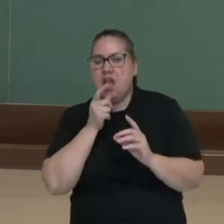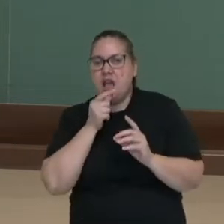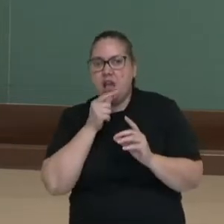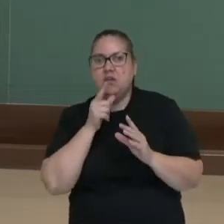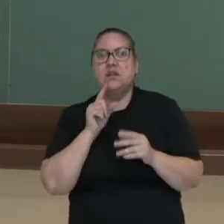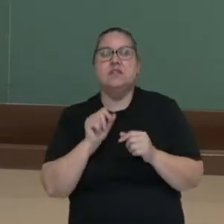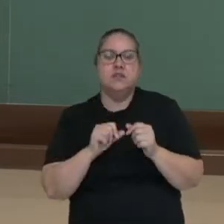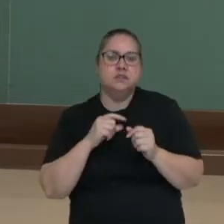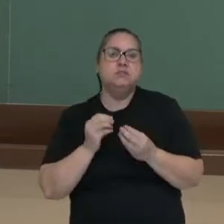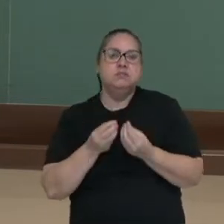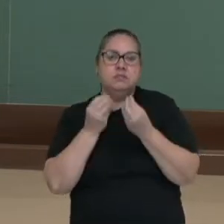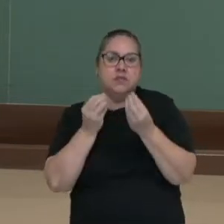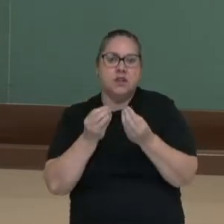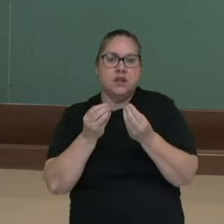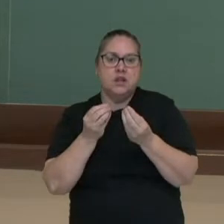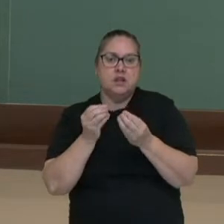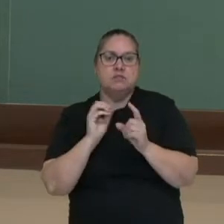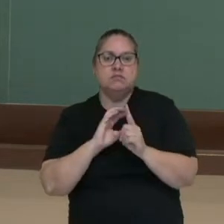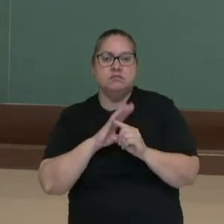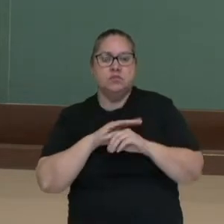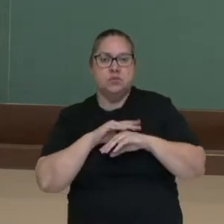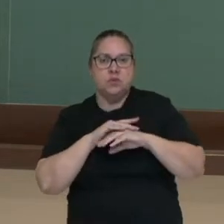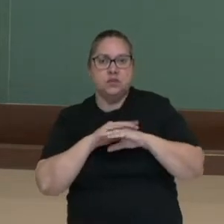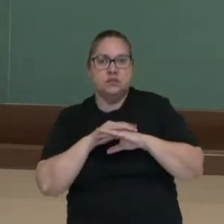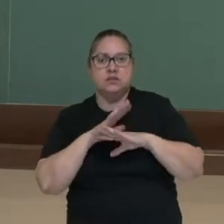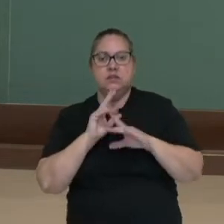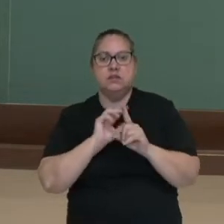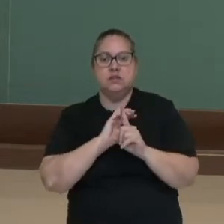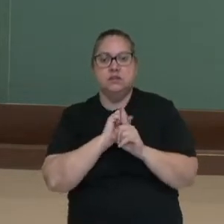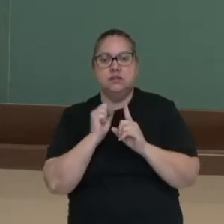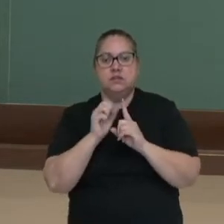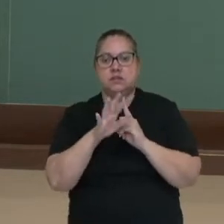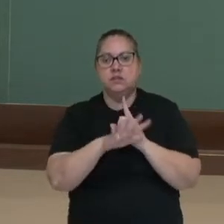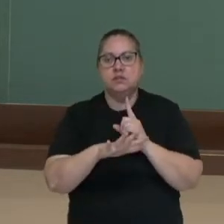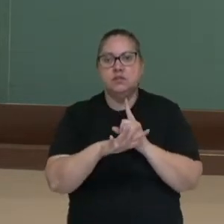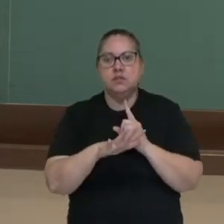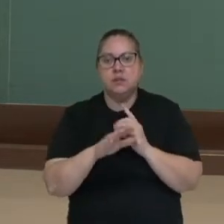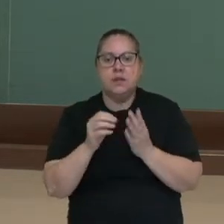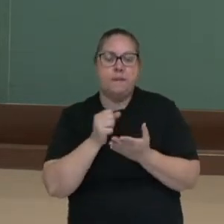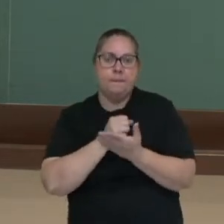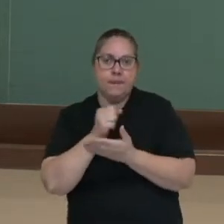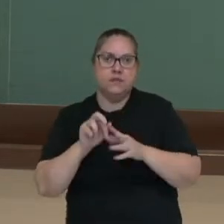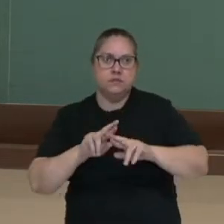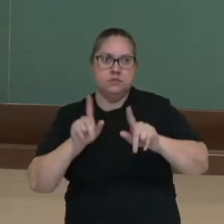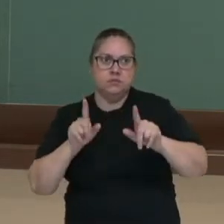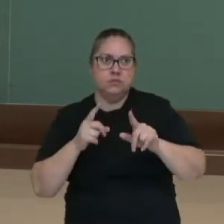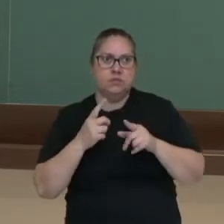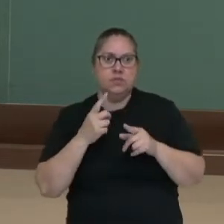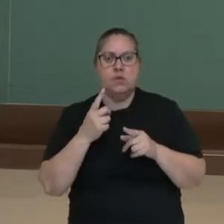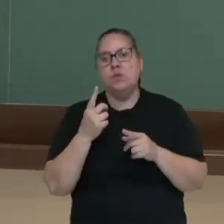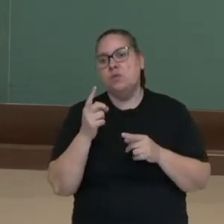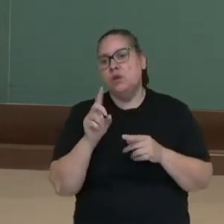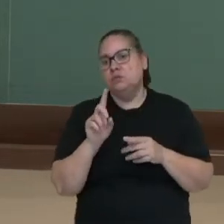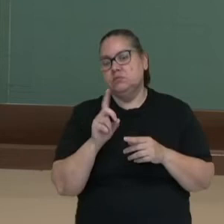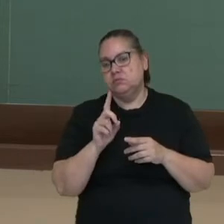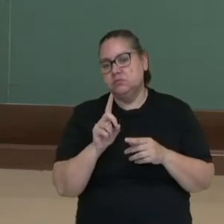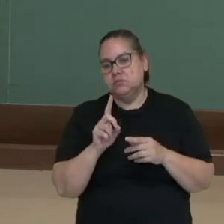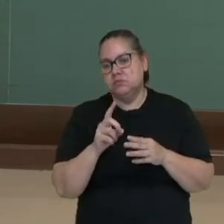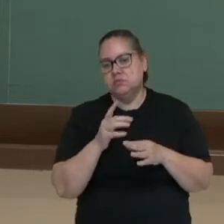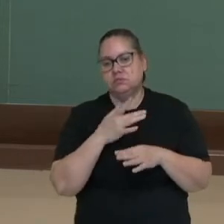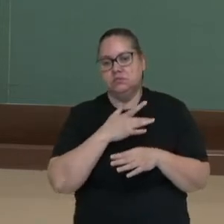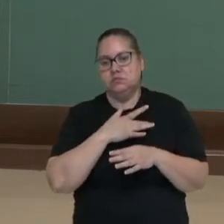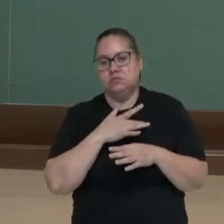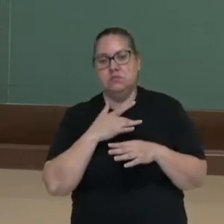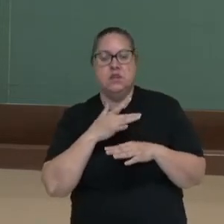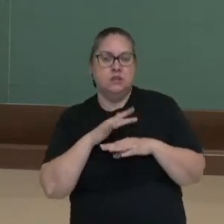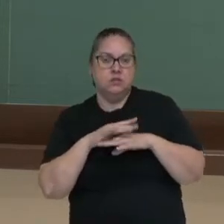vai causar doenças na população. Então essa é a diferença básica, né? Uma nem sempre causa doenças,